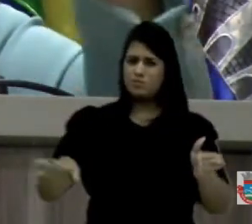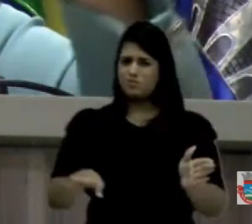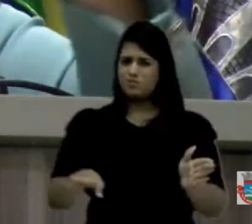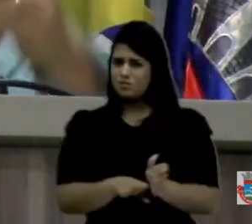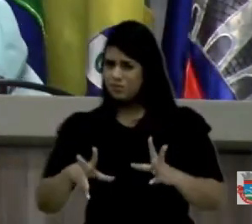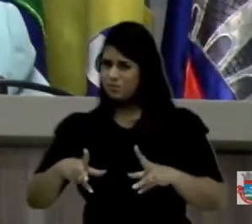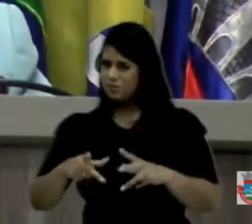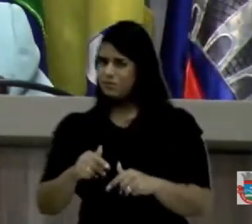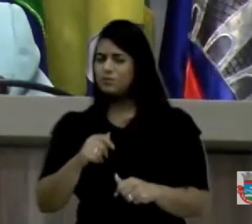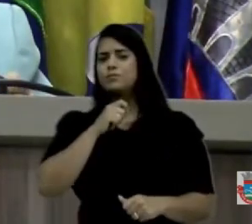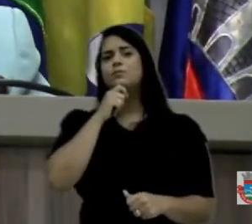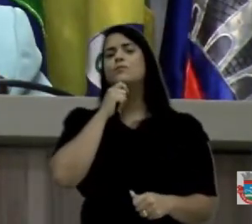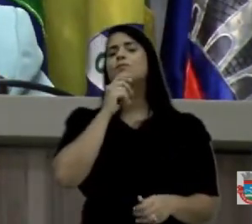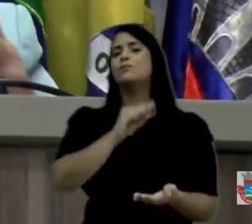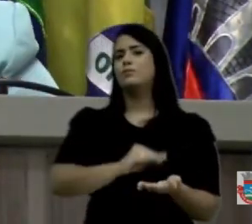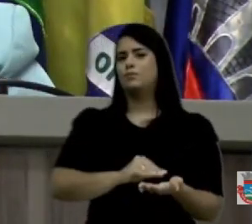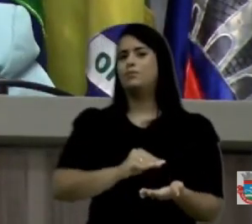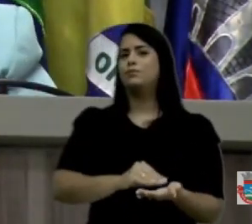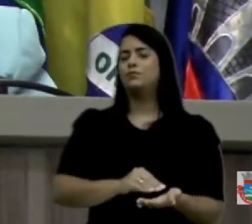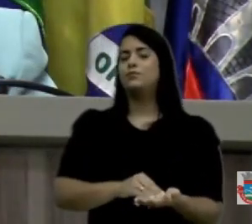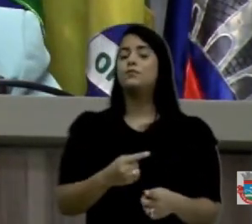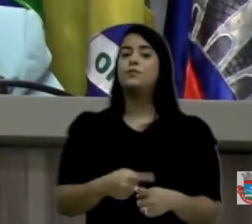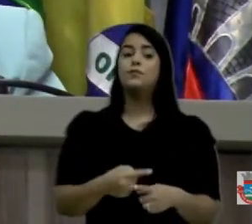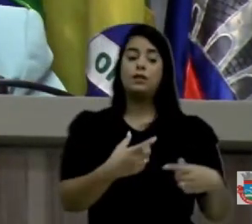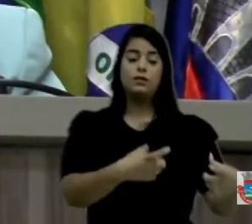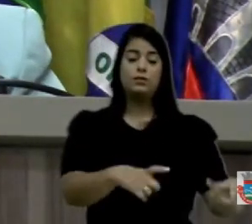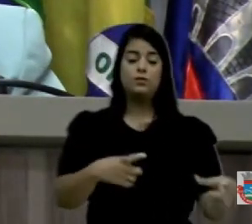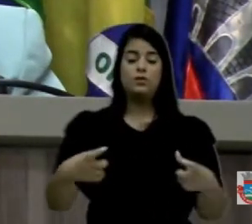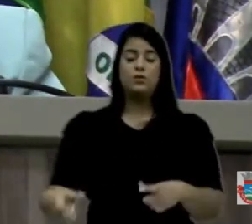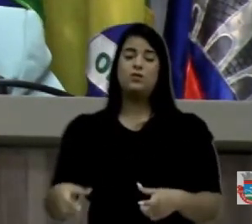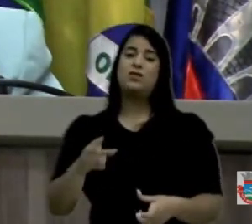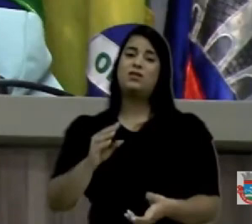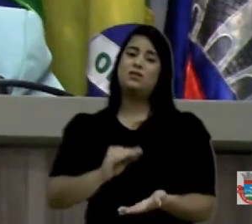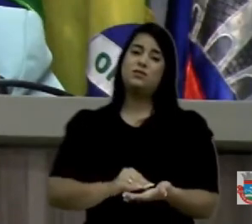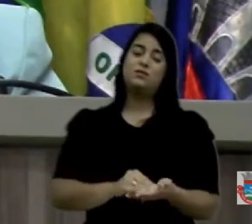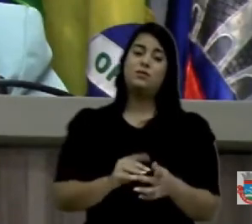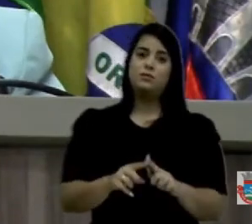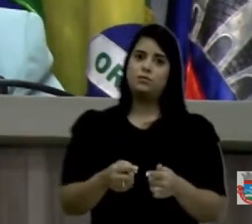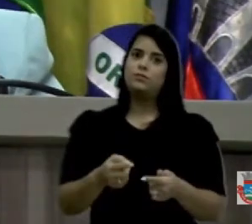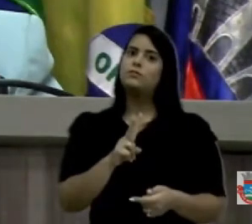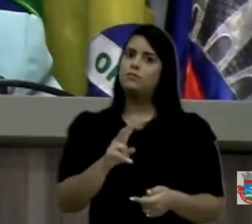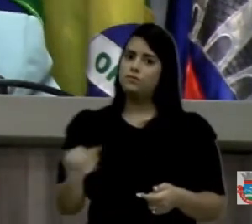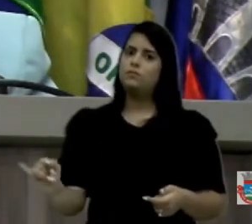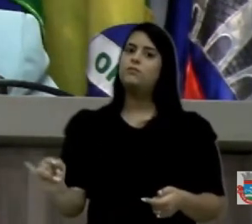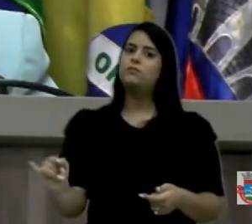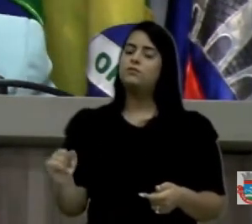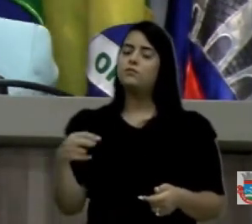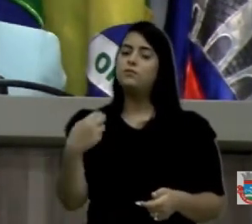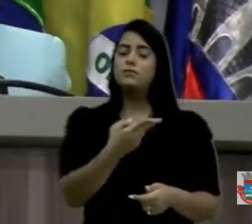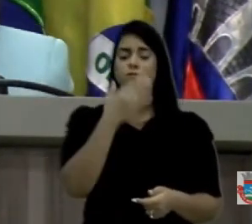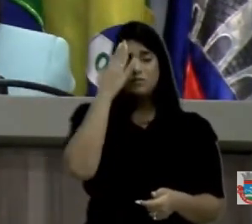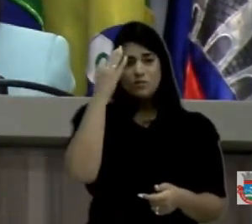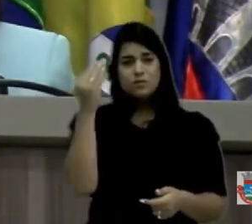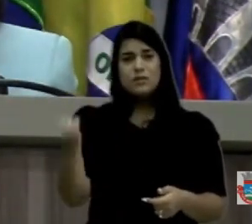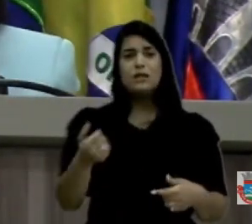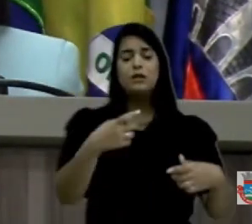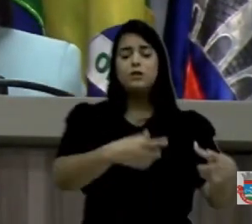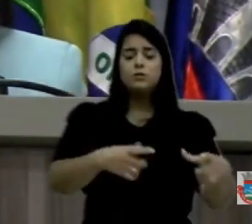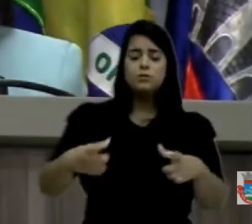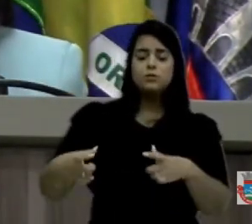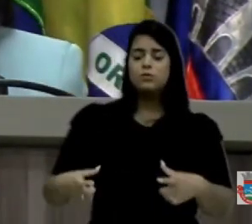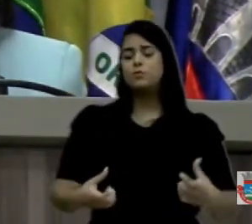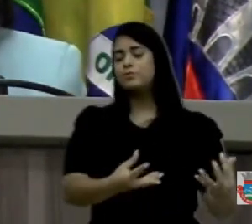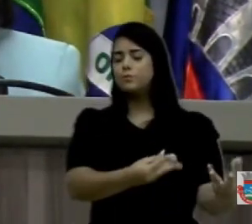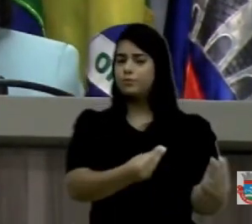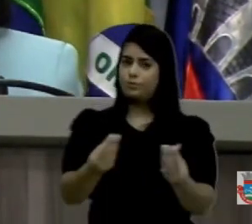ainda município porque tem tem lugar ainda que ainda falta ir mas vai porque a gente sabe que é muita terra para arar né o